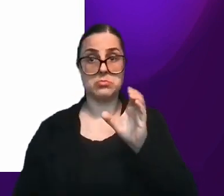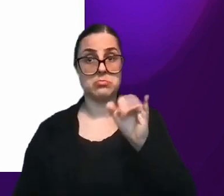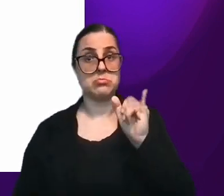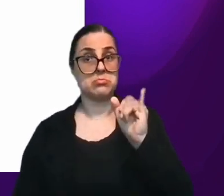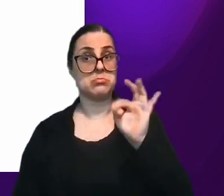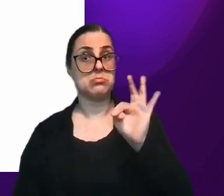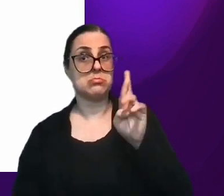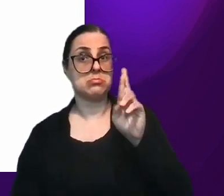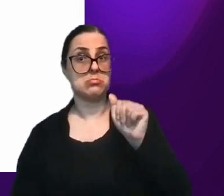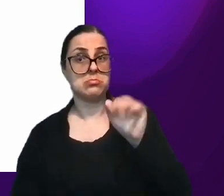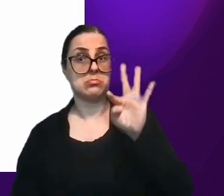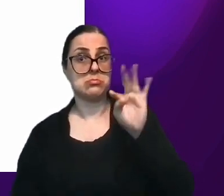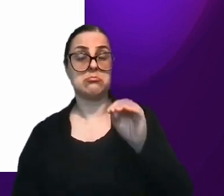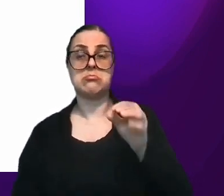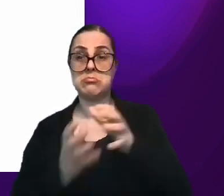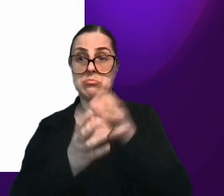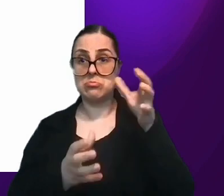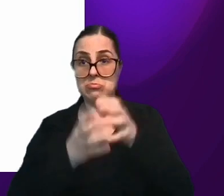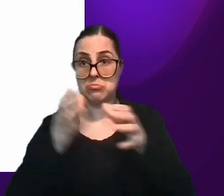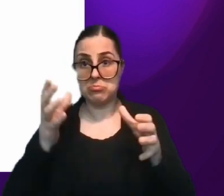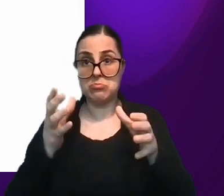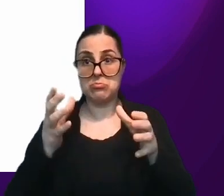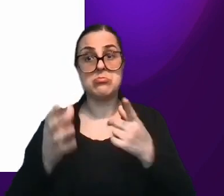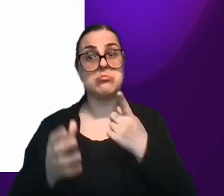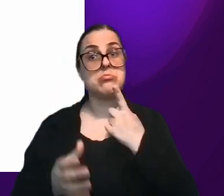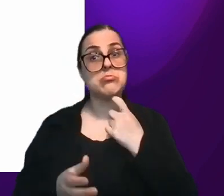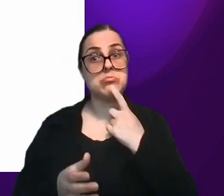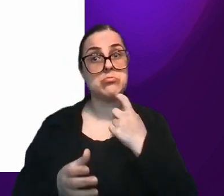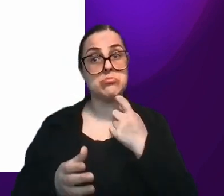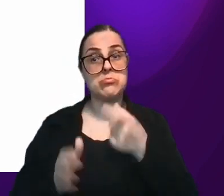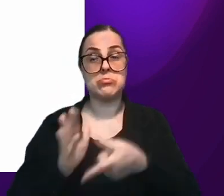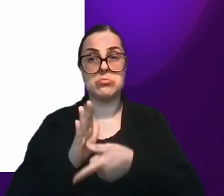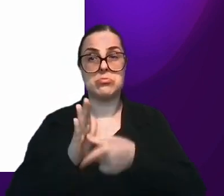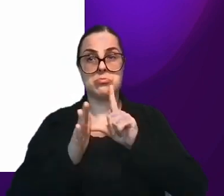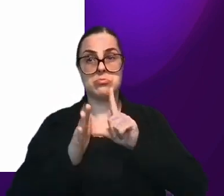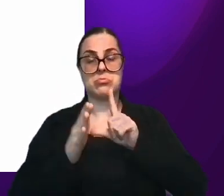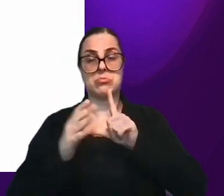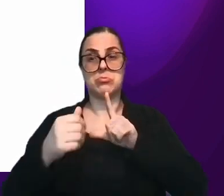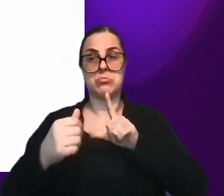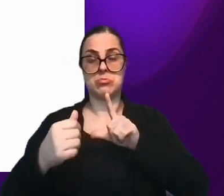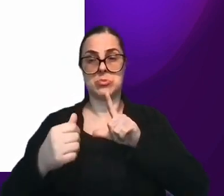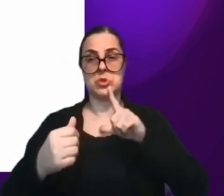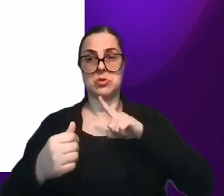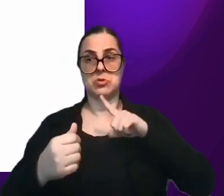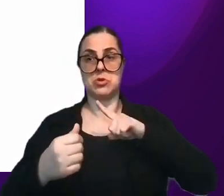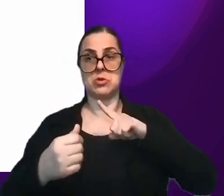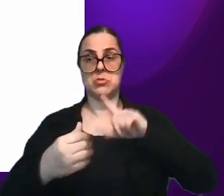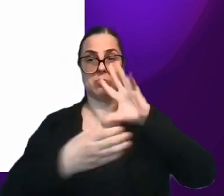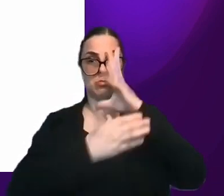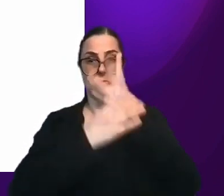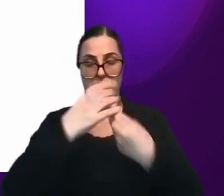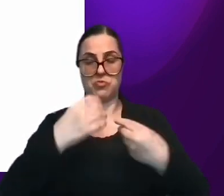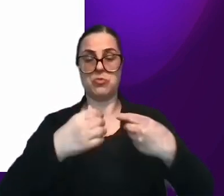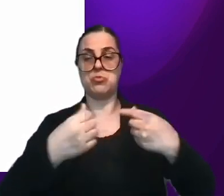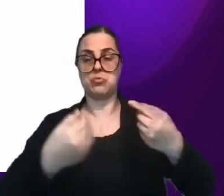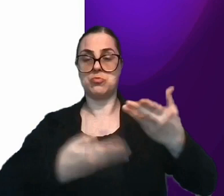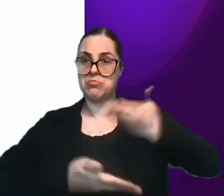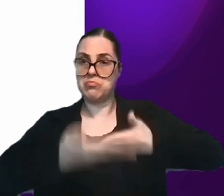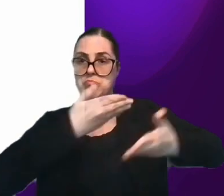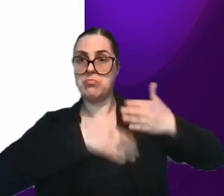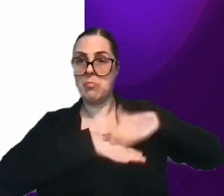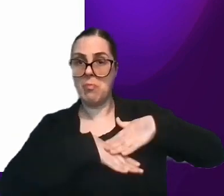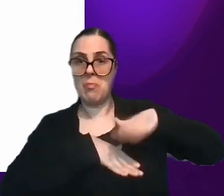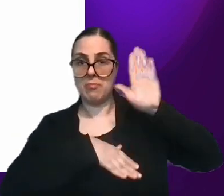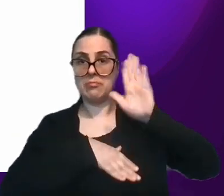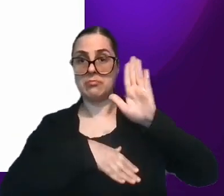obviamente, oferecido pré-sangue, na bomba pré-sangue, é maior. Portanto, isso faz com que você precise compensar e